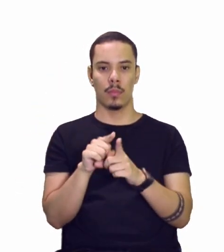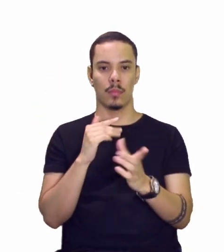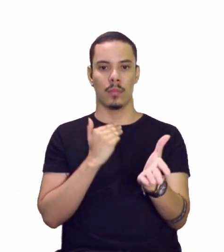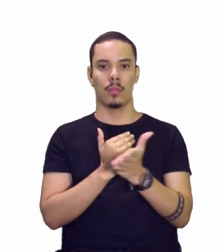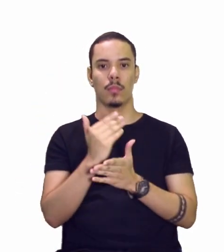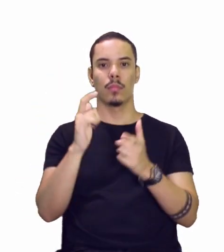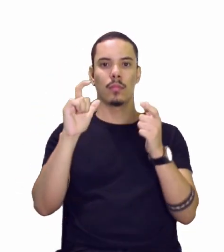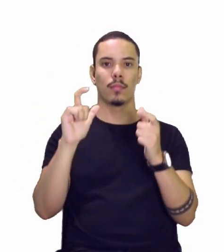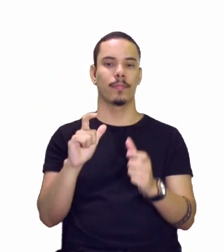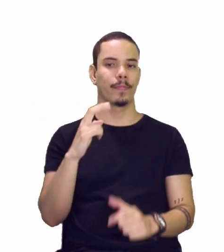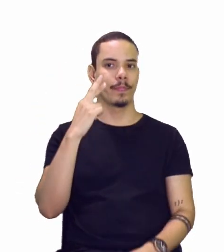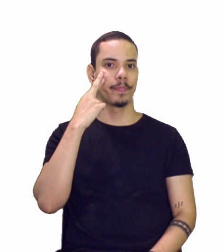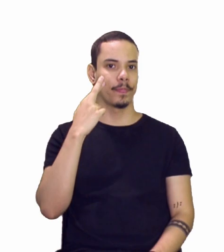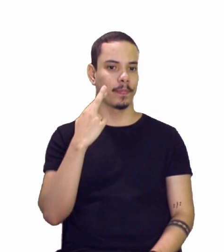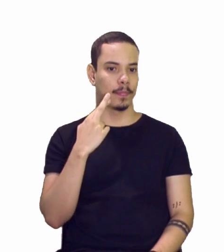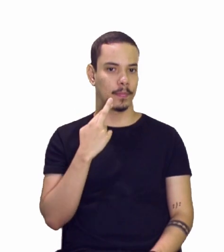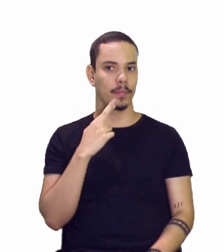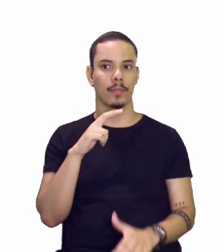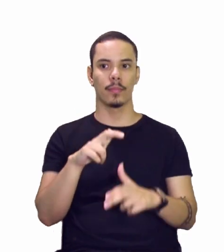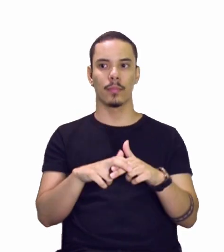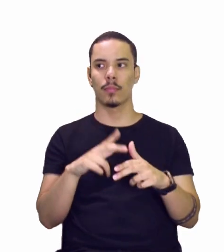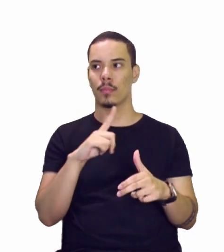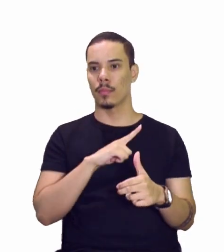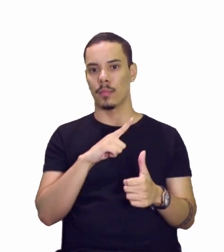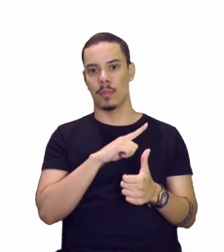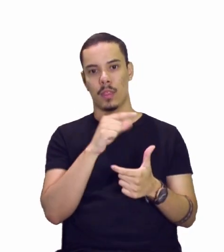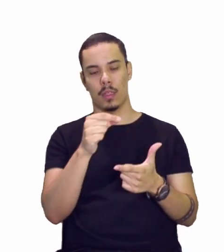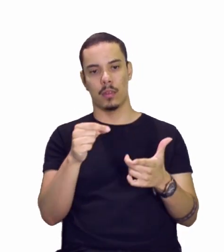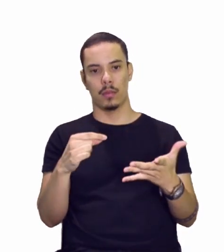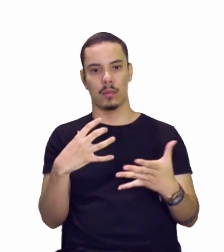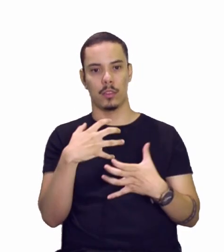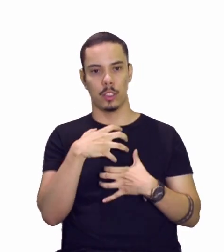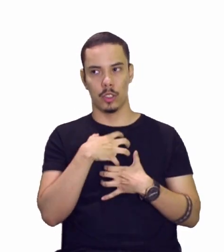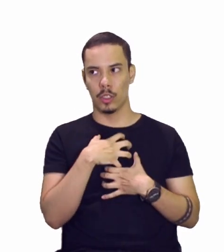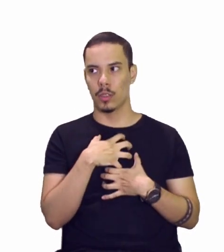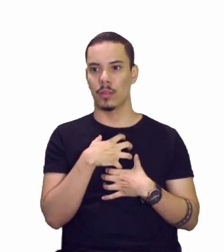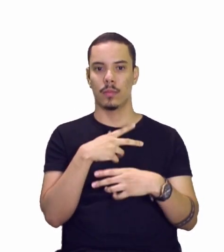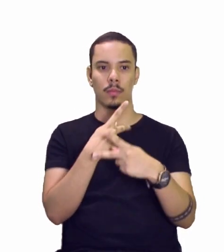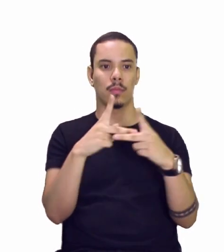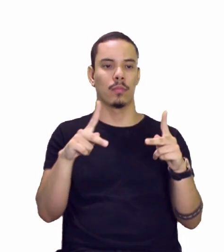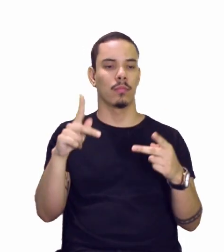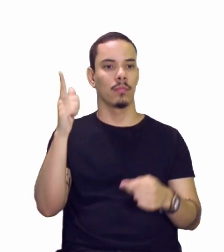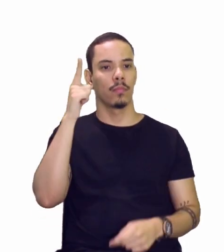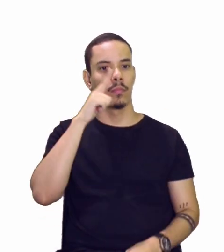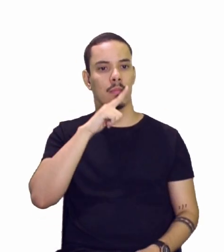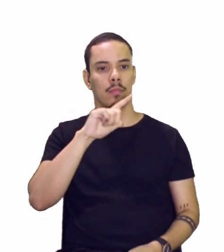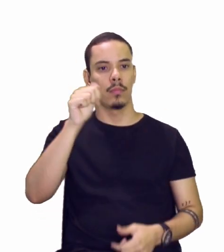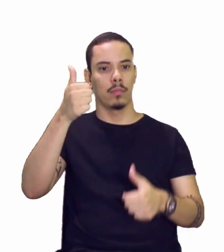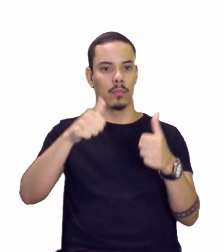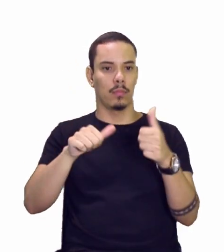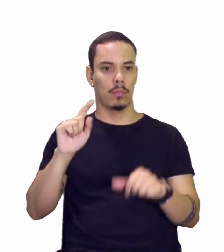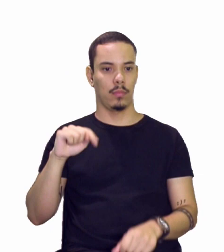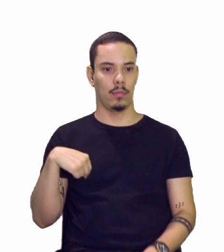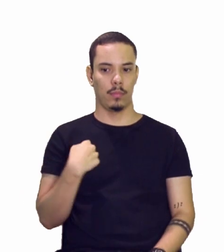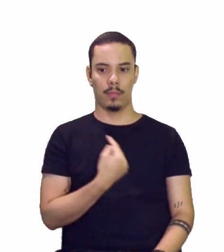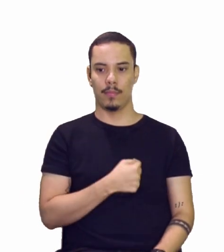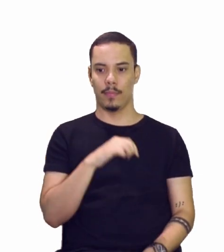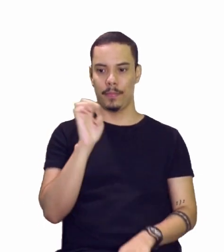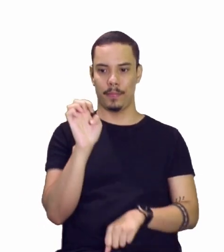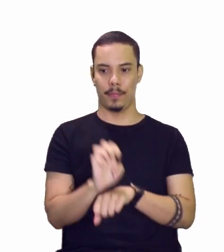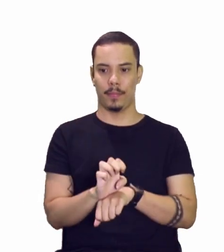Rondônia. Portanto, existem várias maneiras de você analisar o nosso